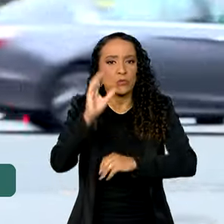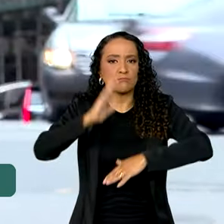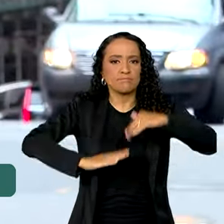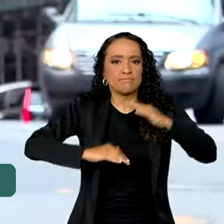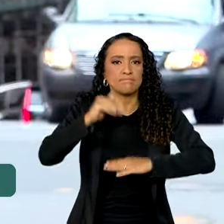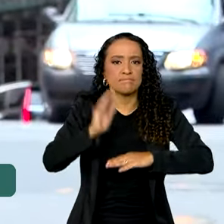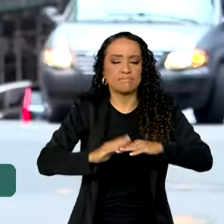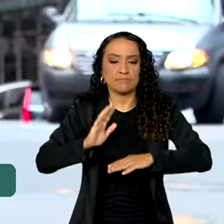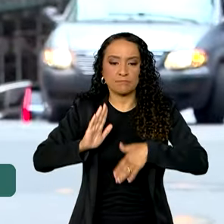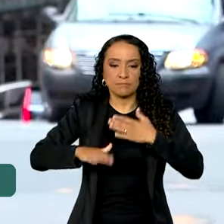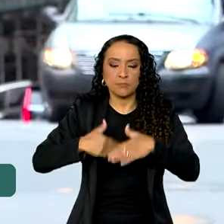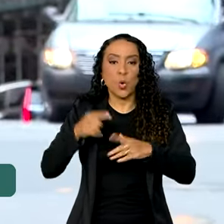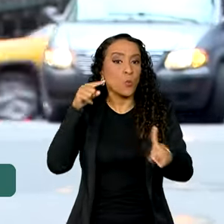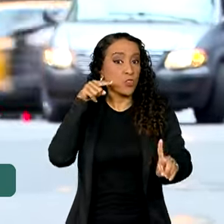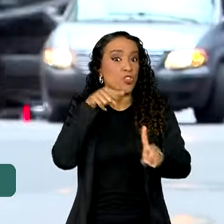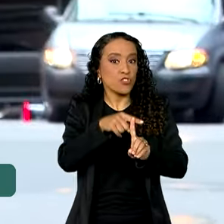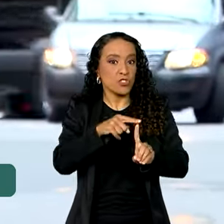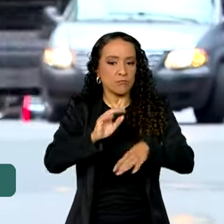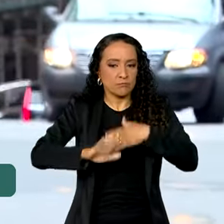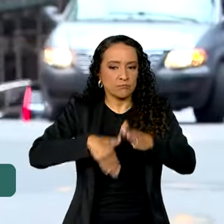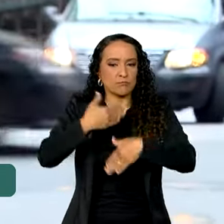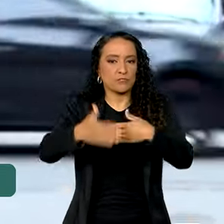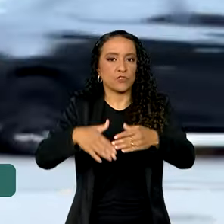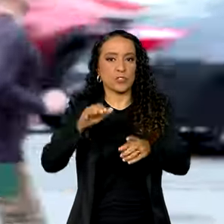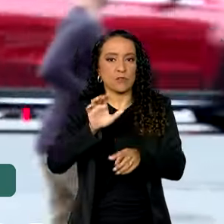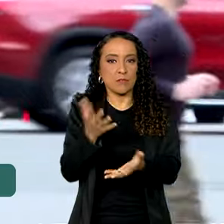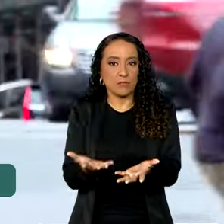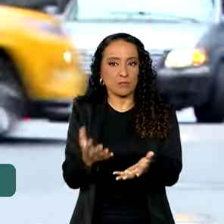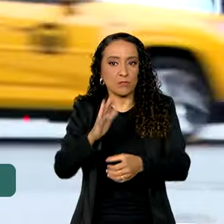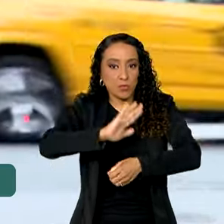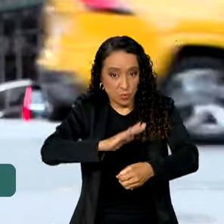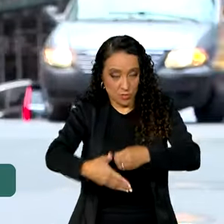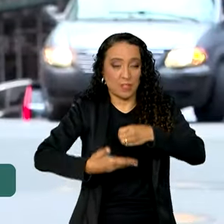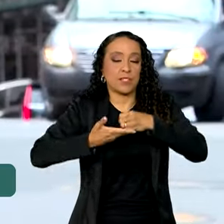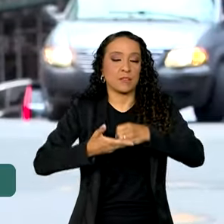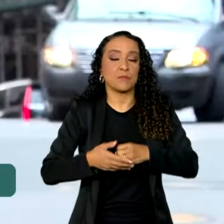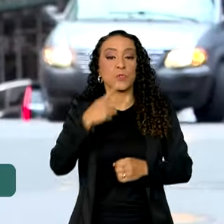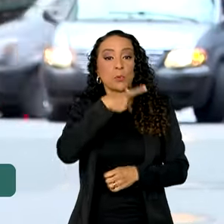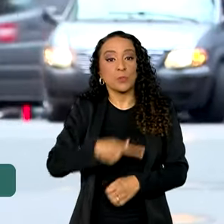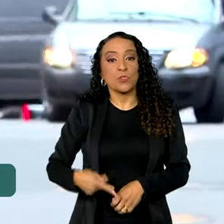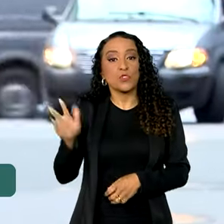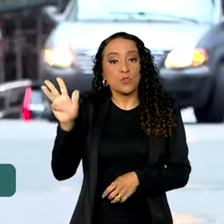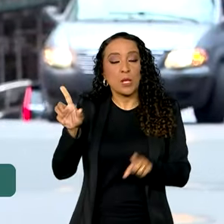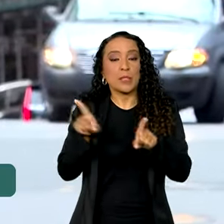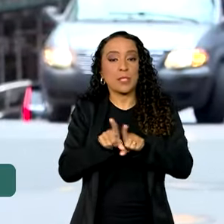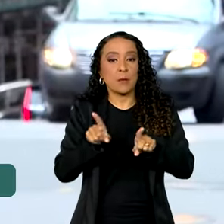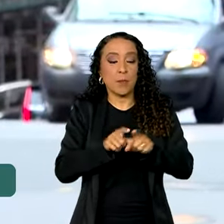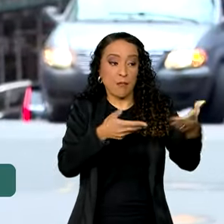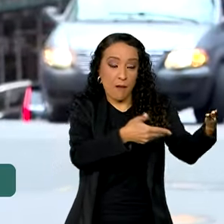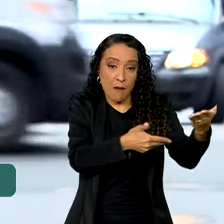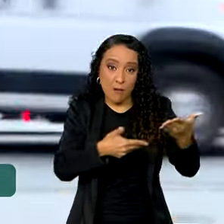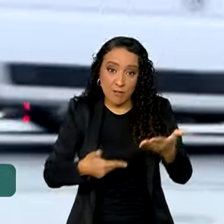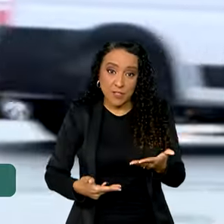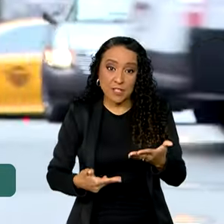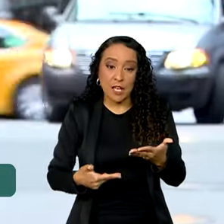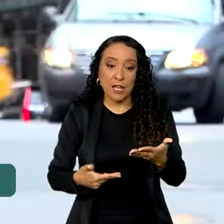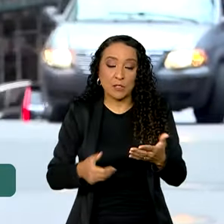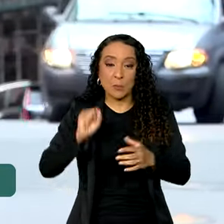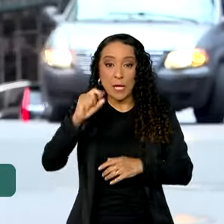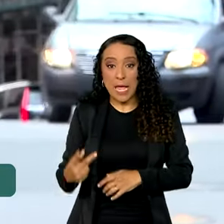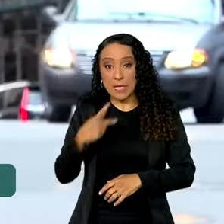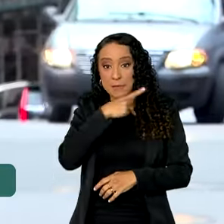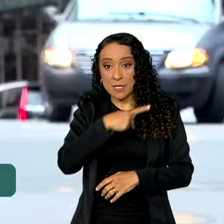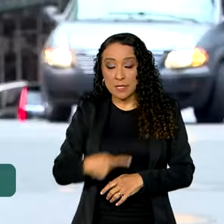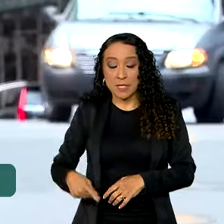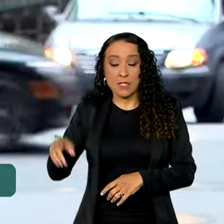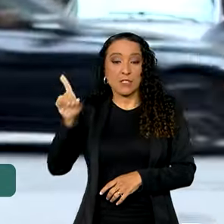execução dos Objetivos de Desenvolvimento Sustentável. O presidente Lula também foi convidado pelo ex-presidente